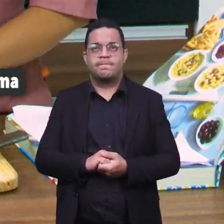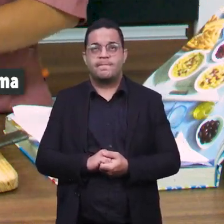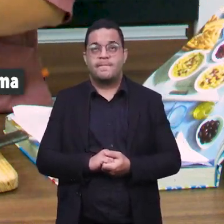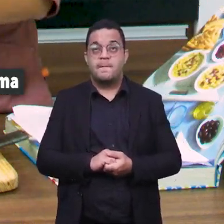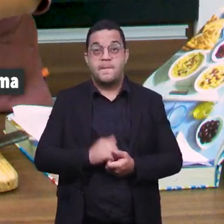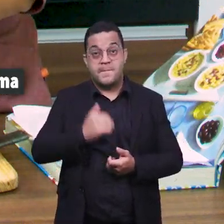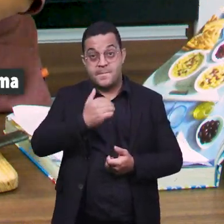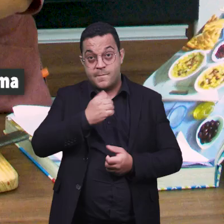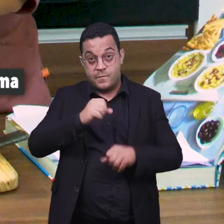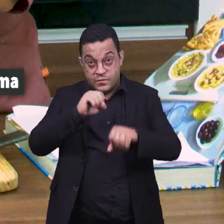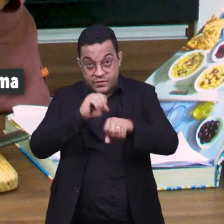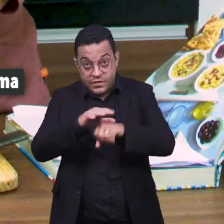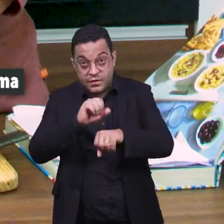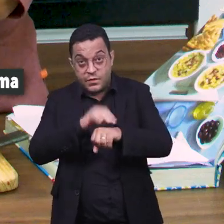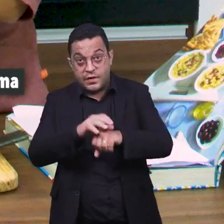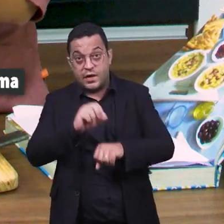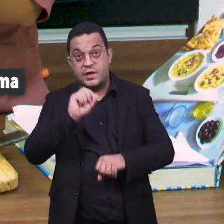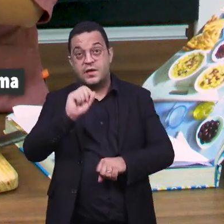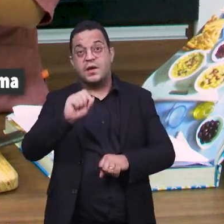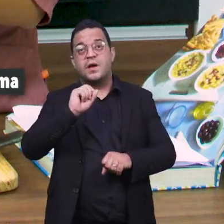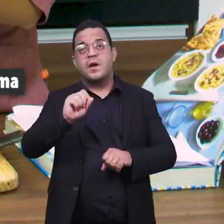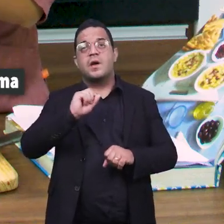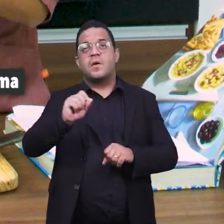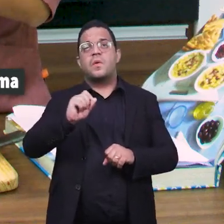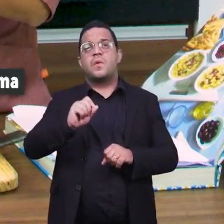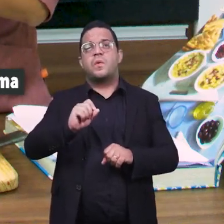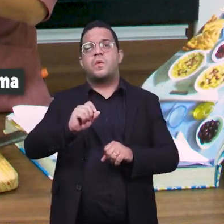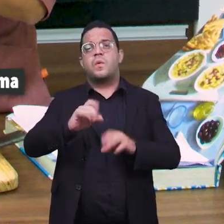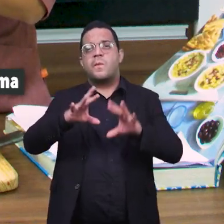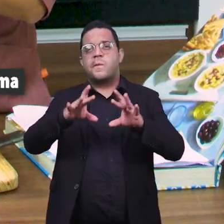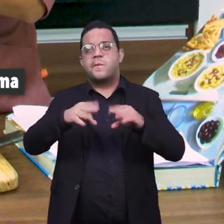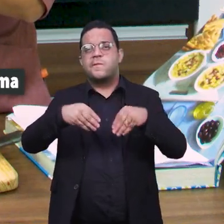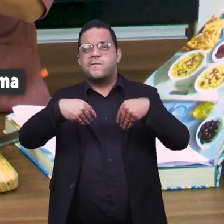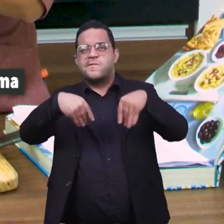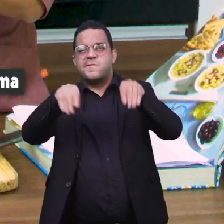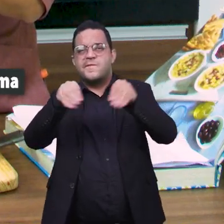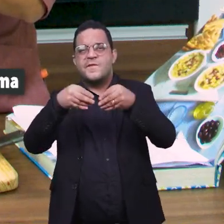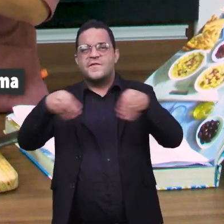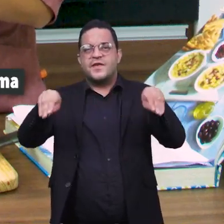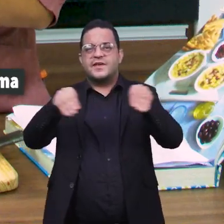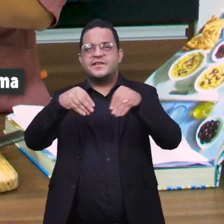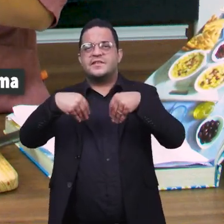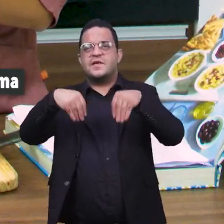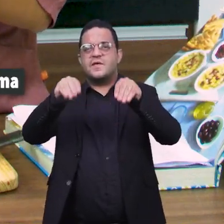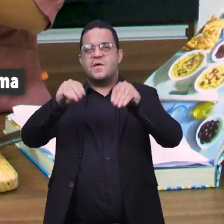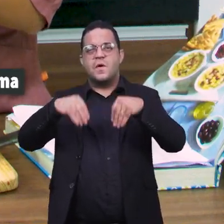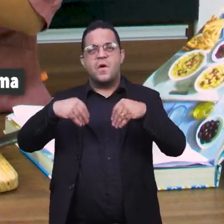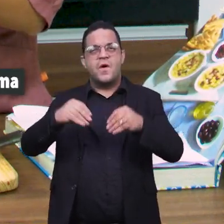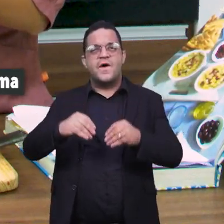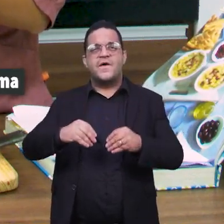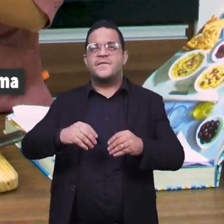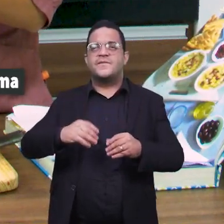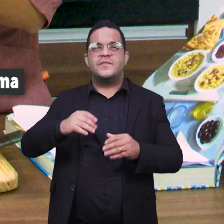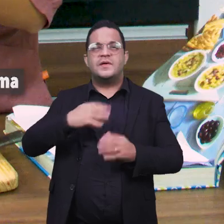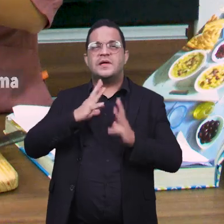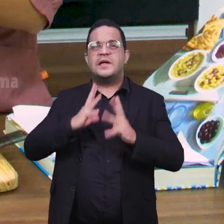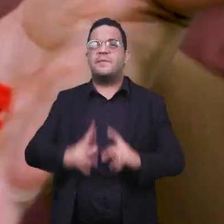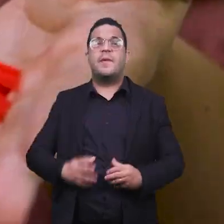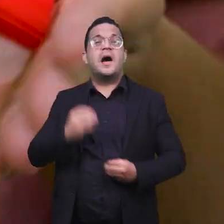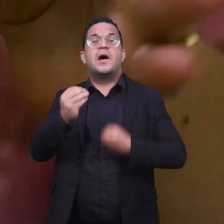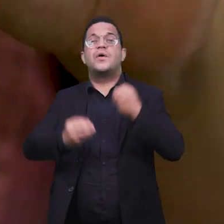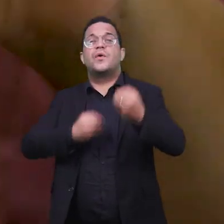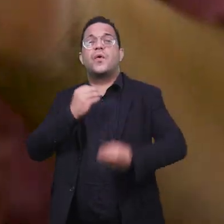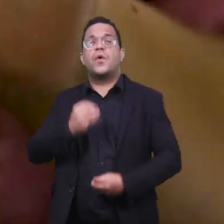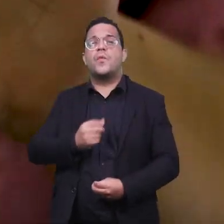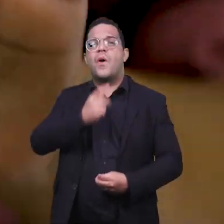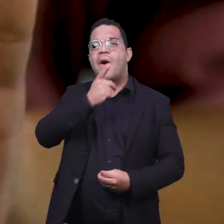De preferência que seja sempre, ó, de silicone, porque ele é fácil de higienizar. Botou na água morna, ó, passou na